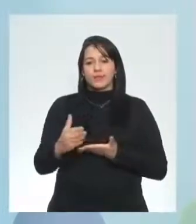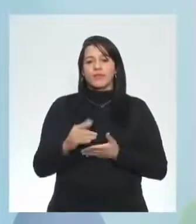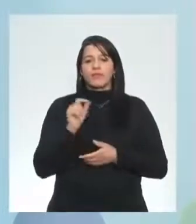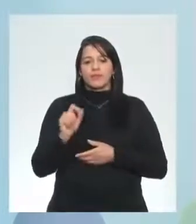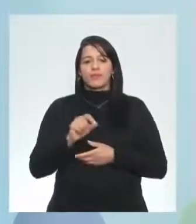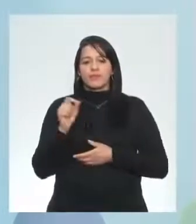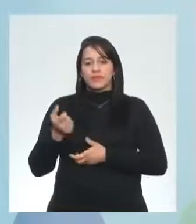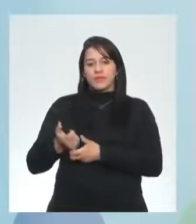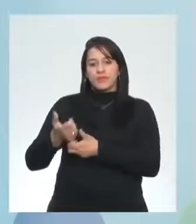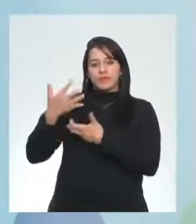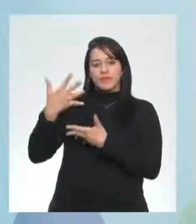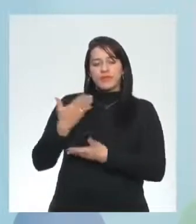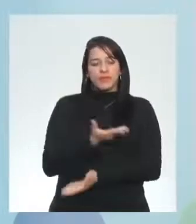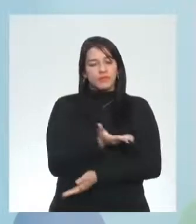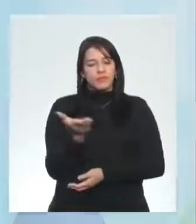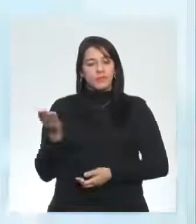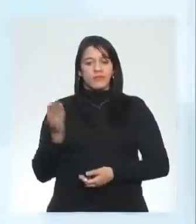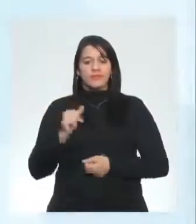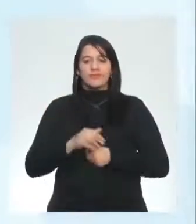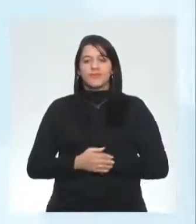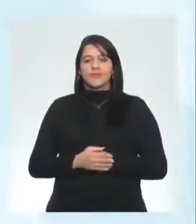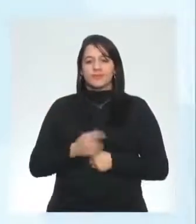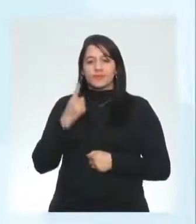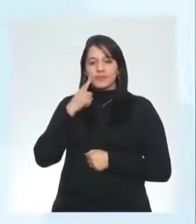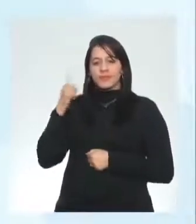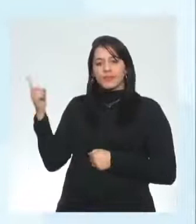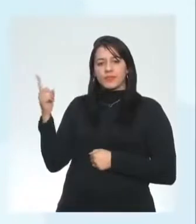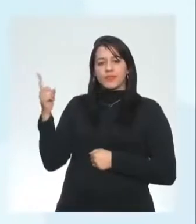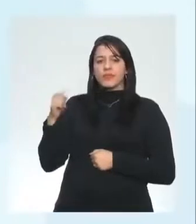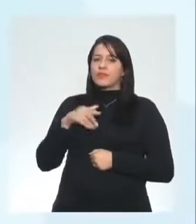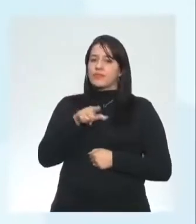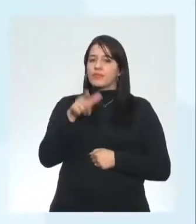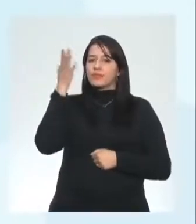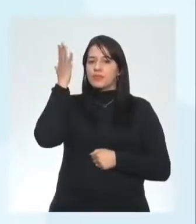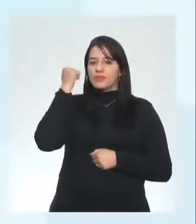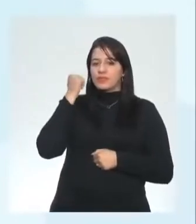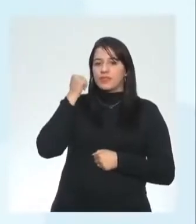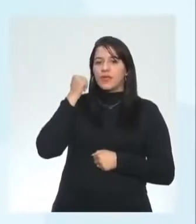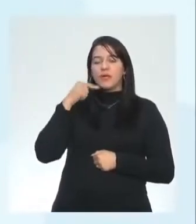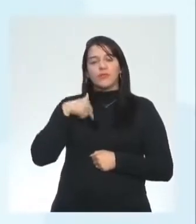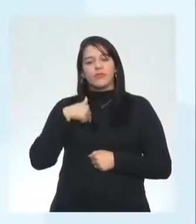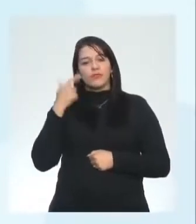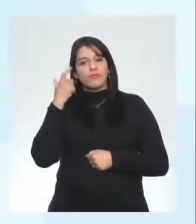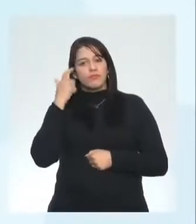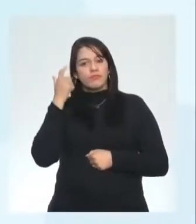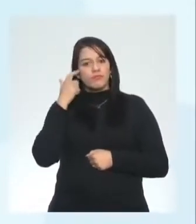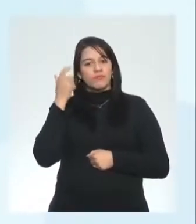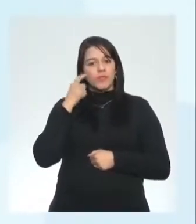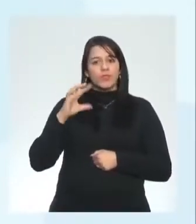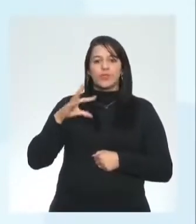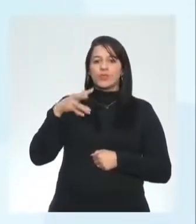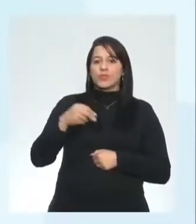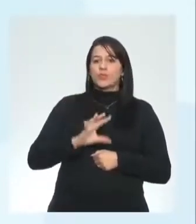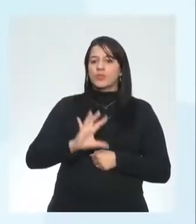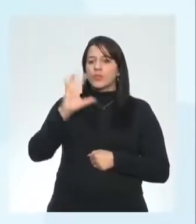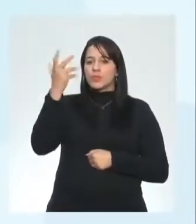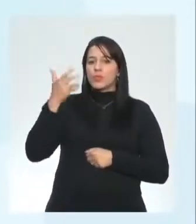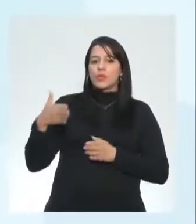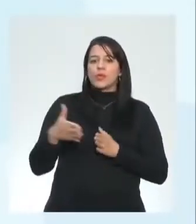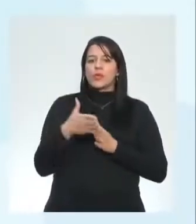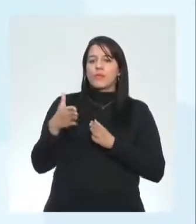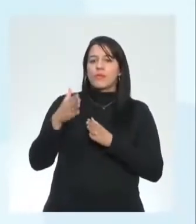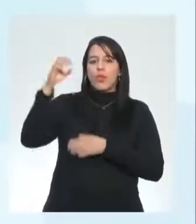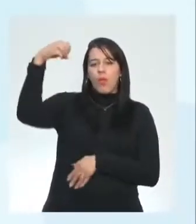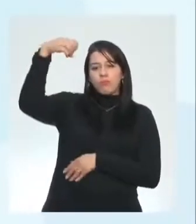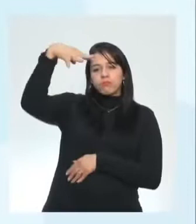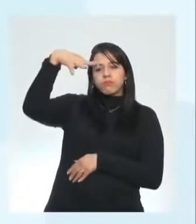numa interação para vocês, né? Então para vocês aí, olha, vocês sabem ou têm uma noção como que ocorre o caminho da